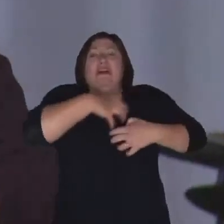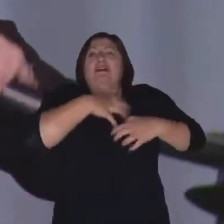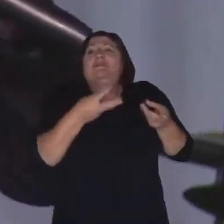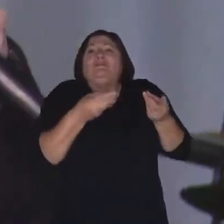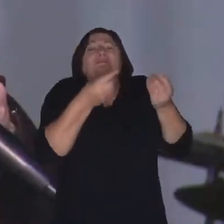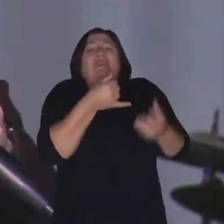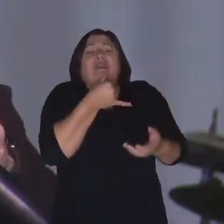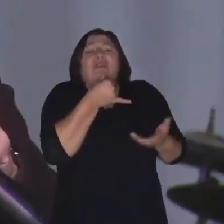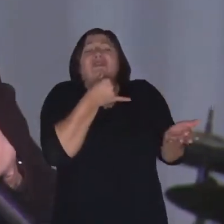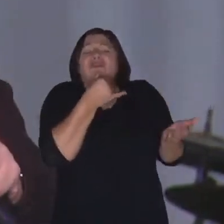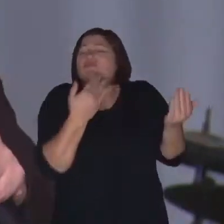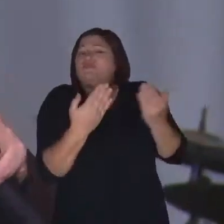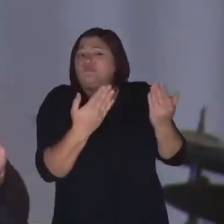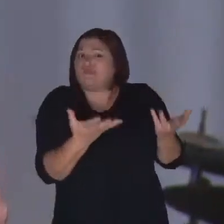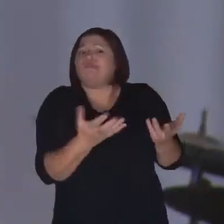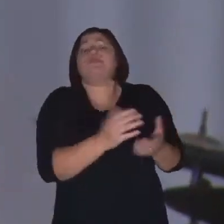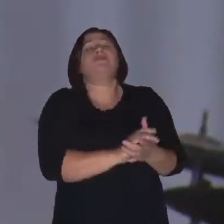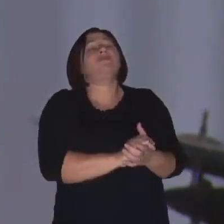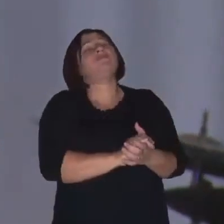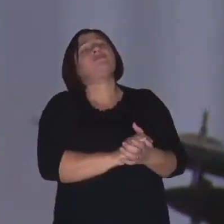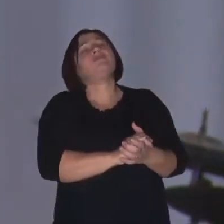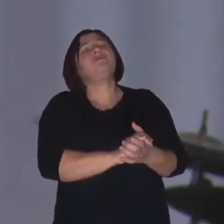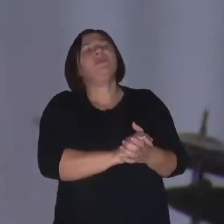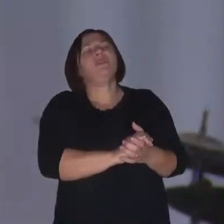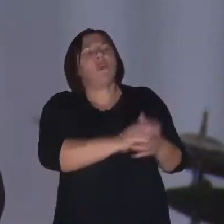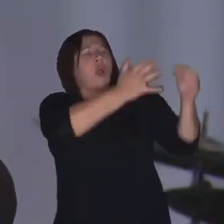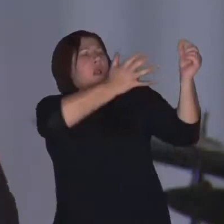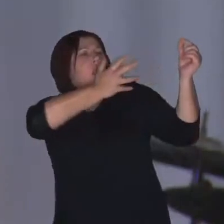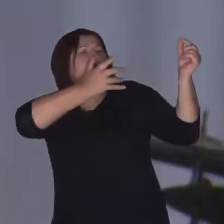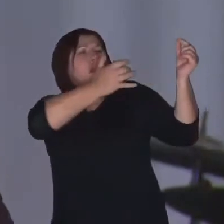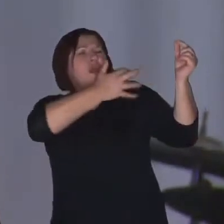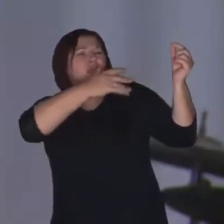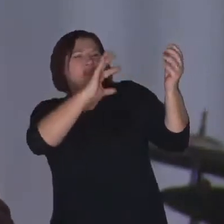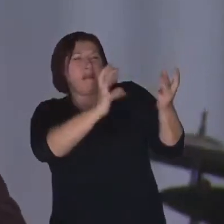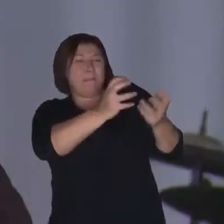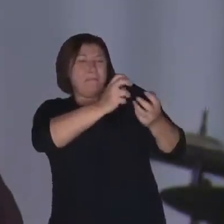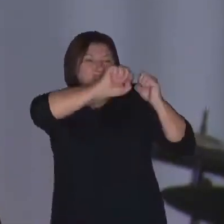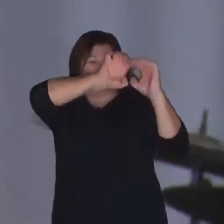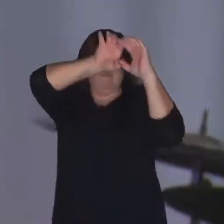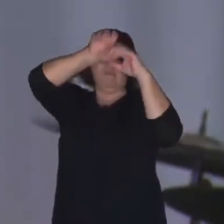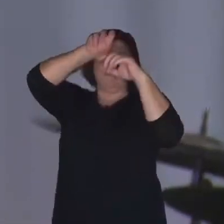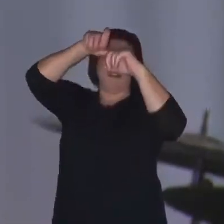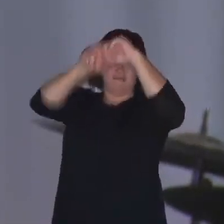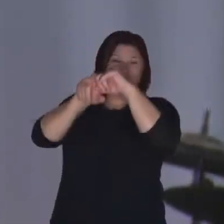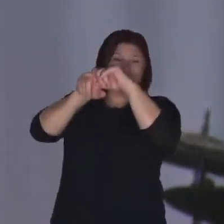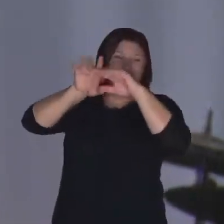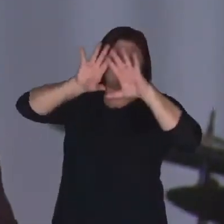Nós penduramos as nossas harpas e ali, os nossos captores, olhem que cretinos.